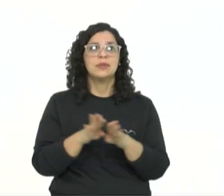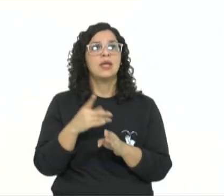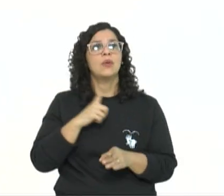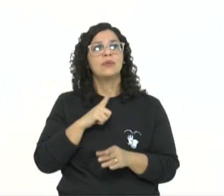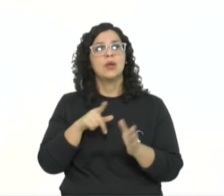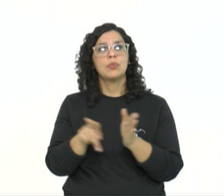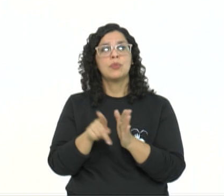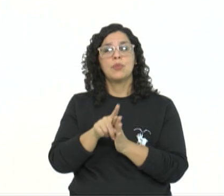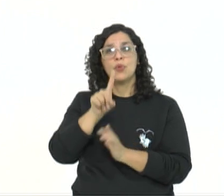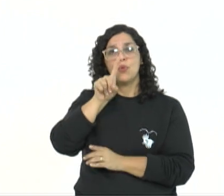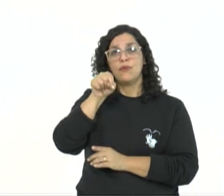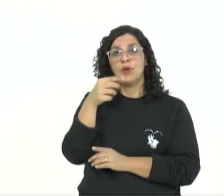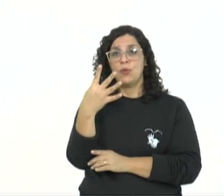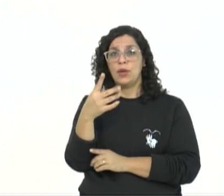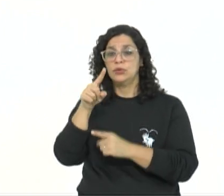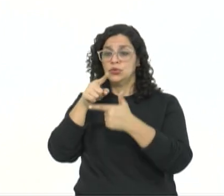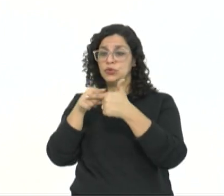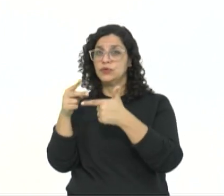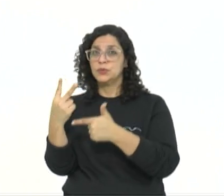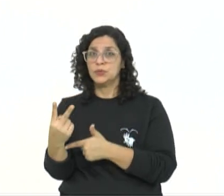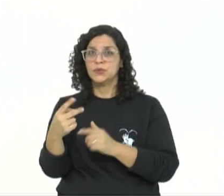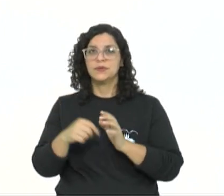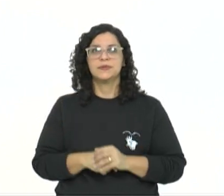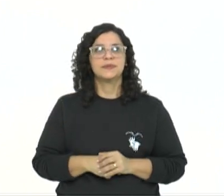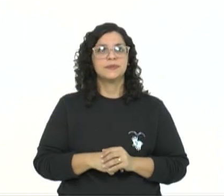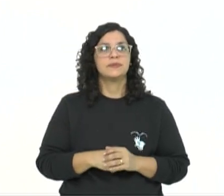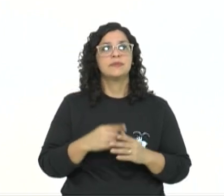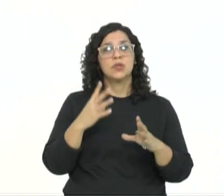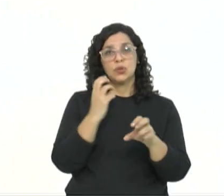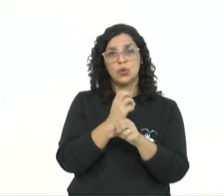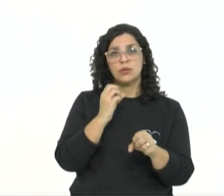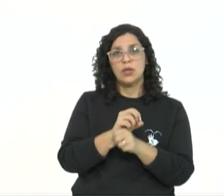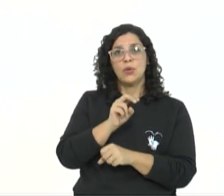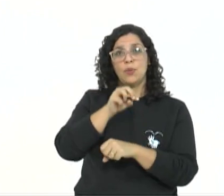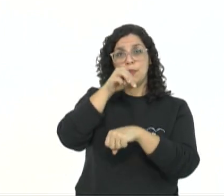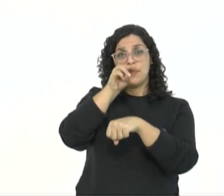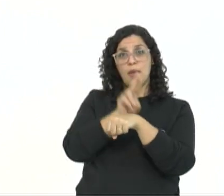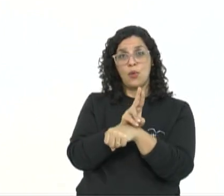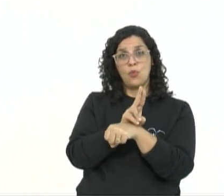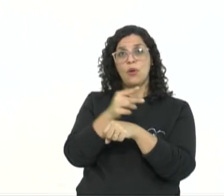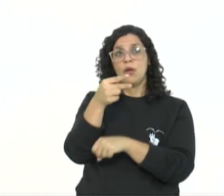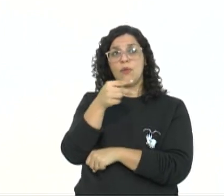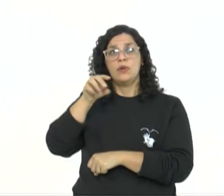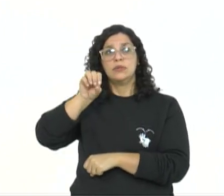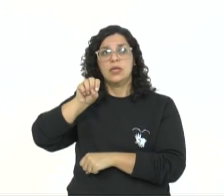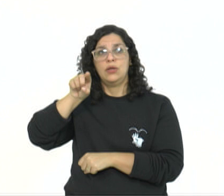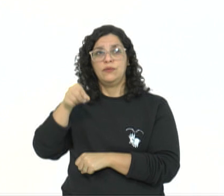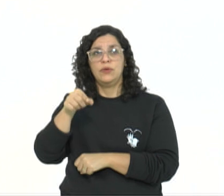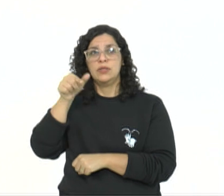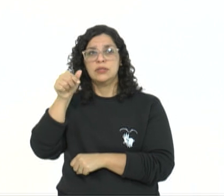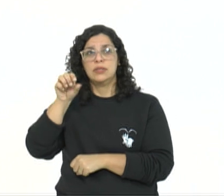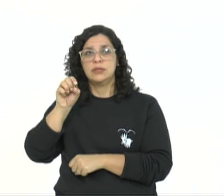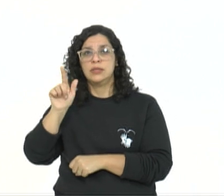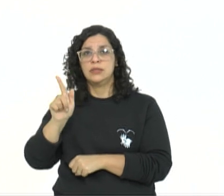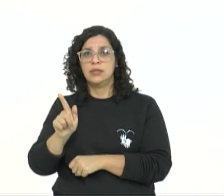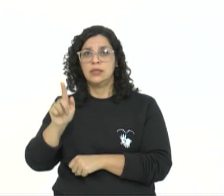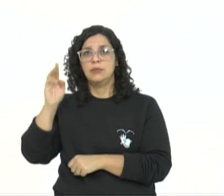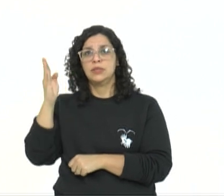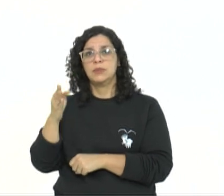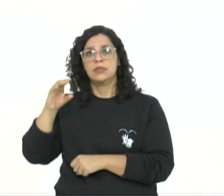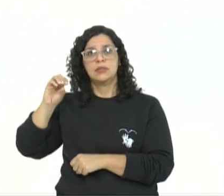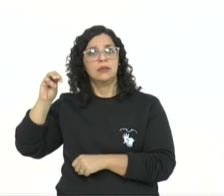mim? 1,4 dividido por 2. Ou seja, nesse caso, a massa específica vai ser